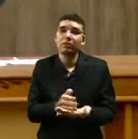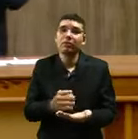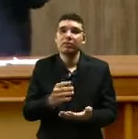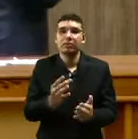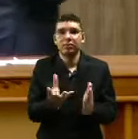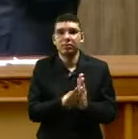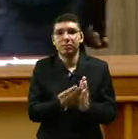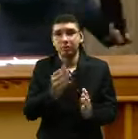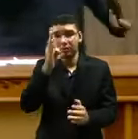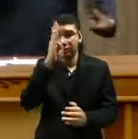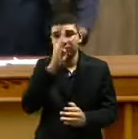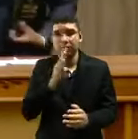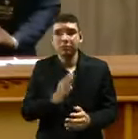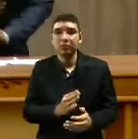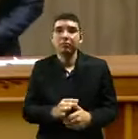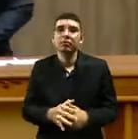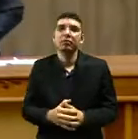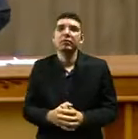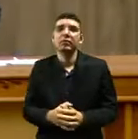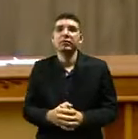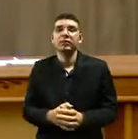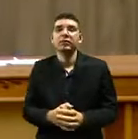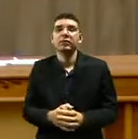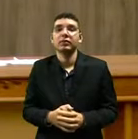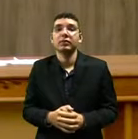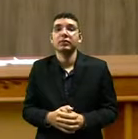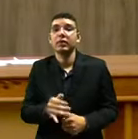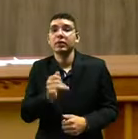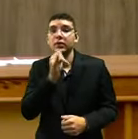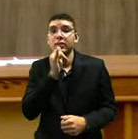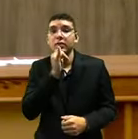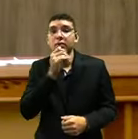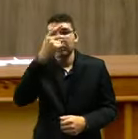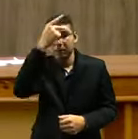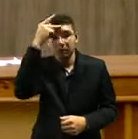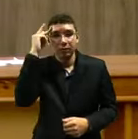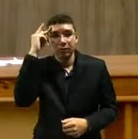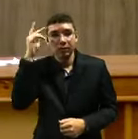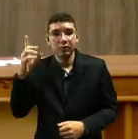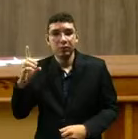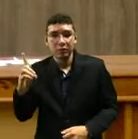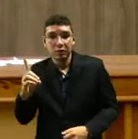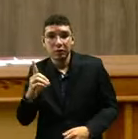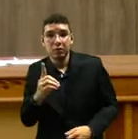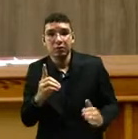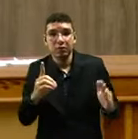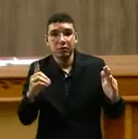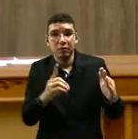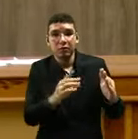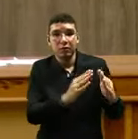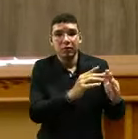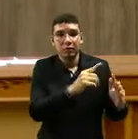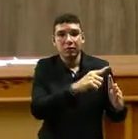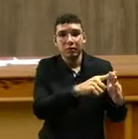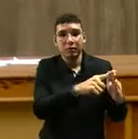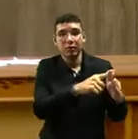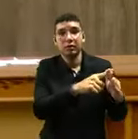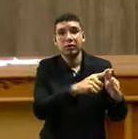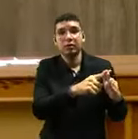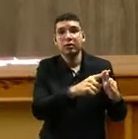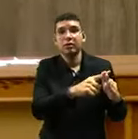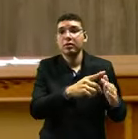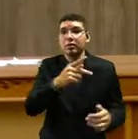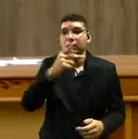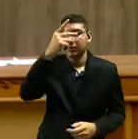do eu vou lá na igreja que dizem que lá Resolve Meu Problema é o ouvinte ao